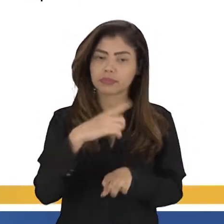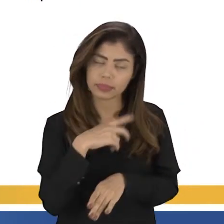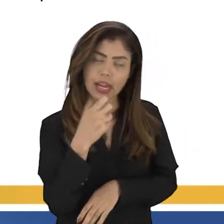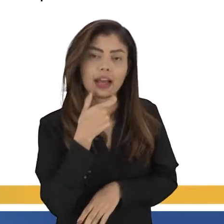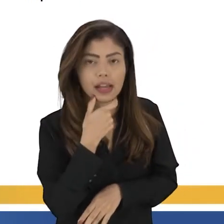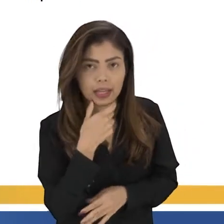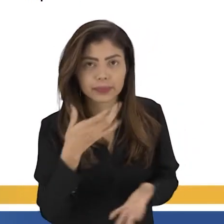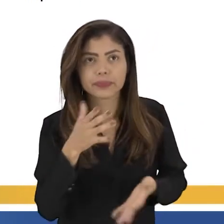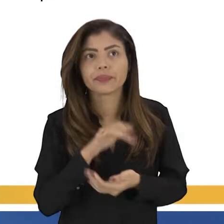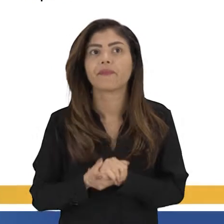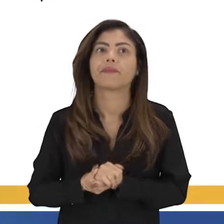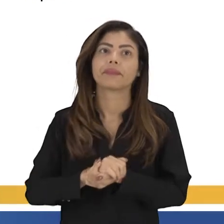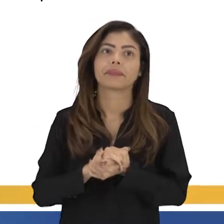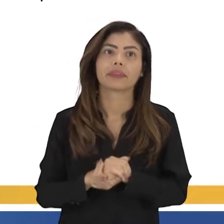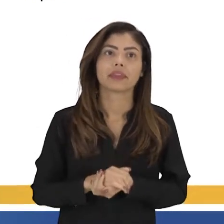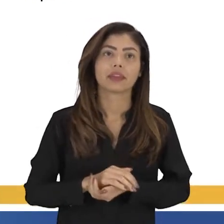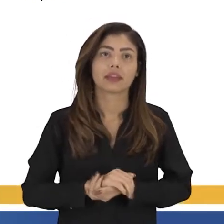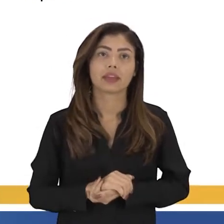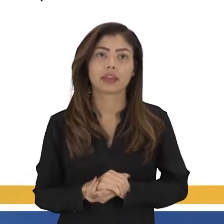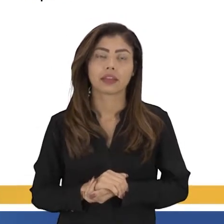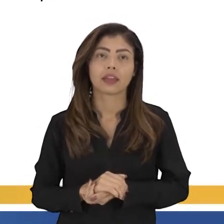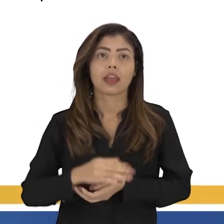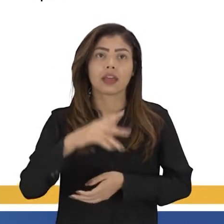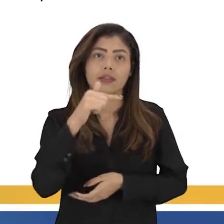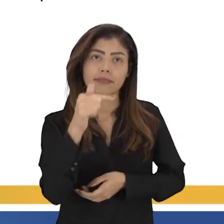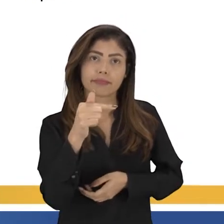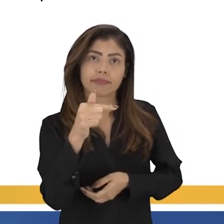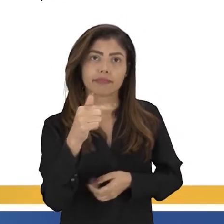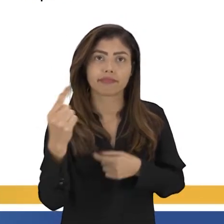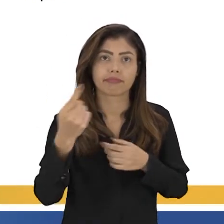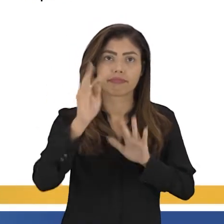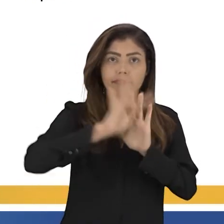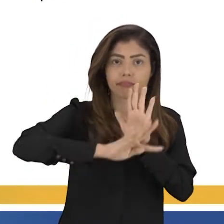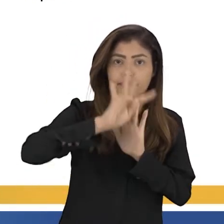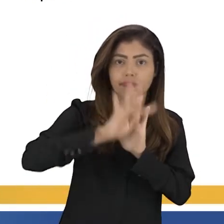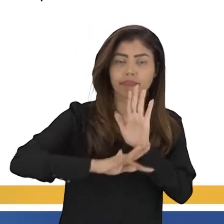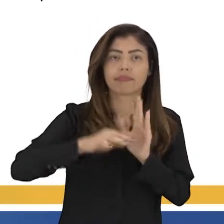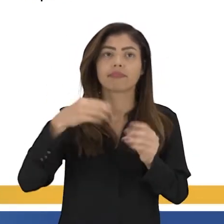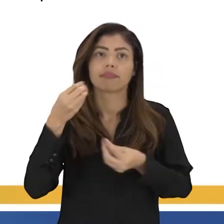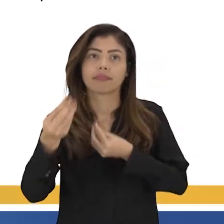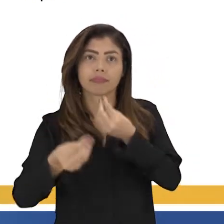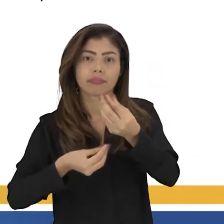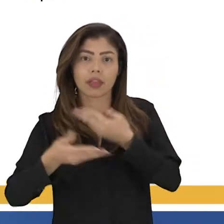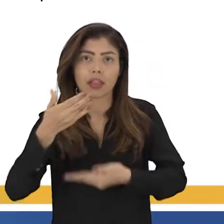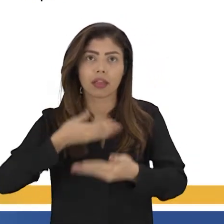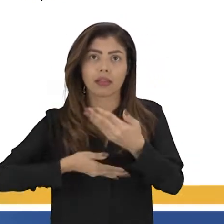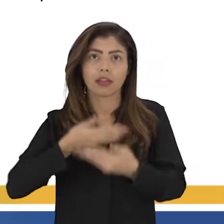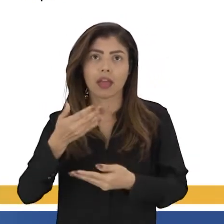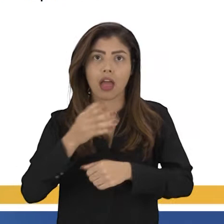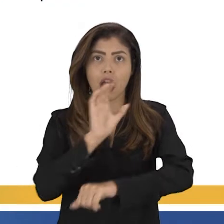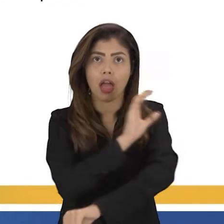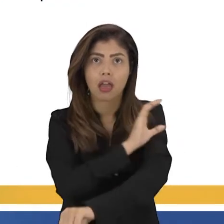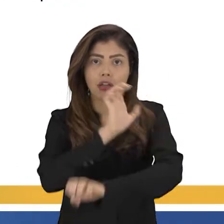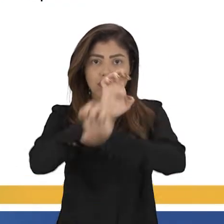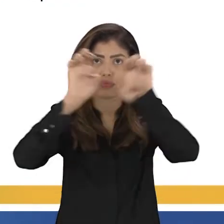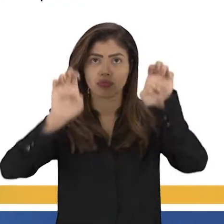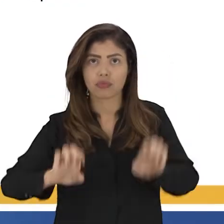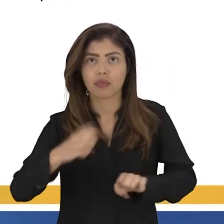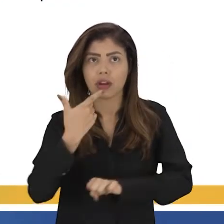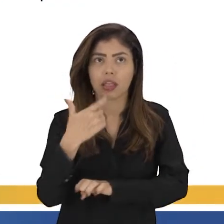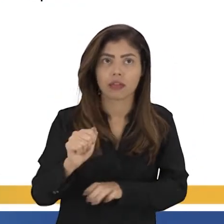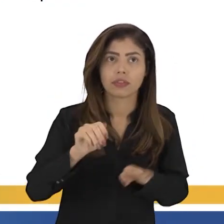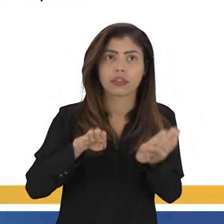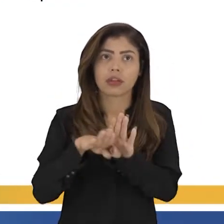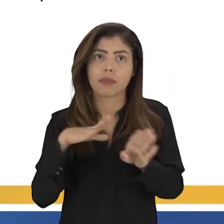inglesa. Habilidade 7. Relacionar um texto em língua estrangeira moderna, as estruturas linguísticas, sua função e seu